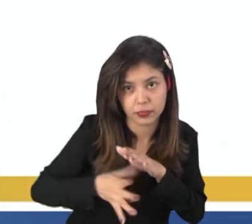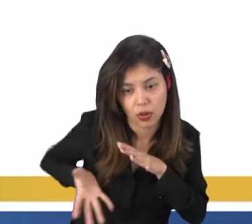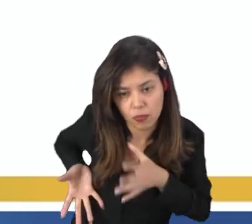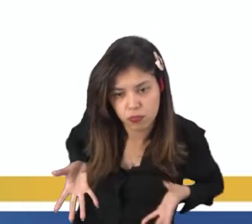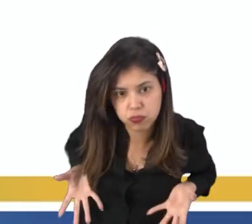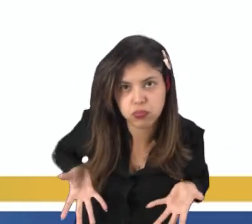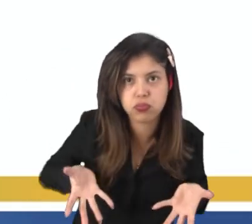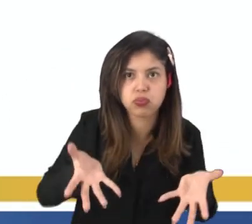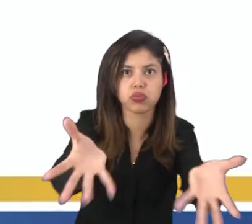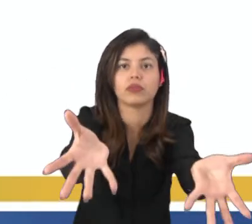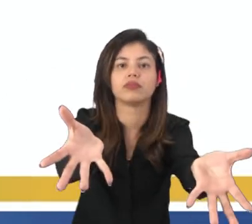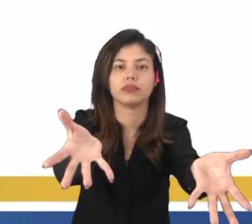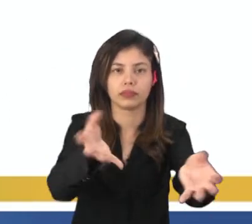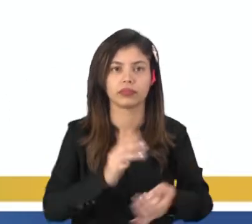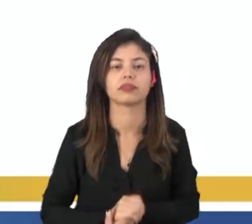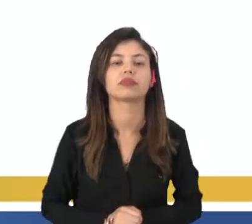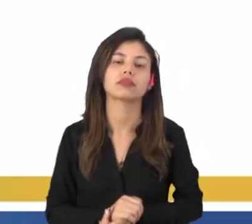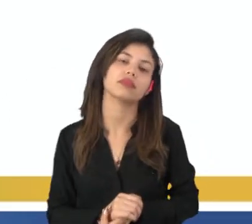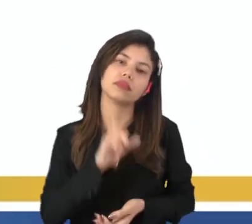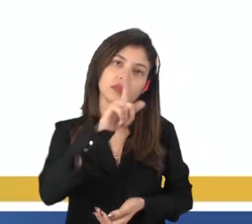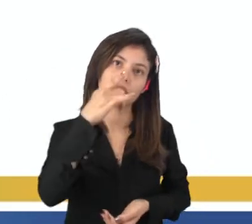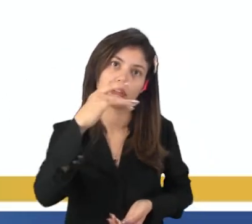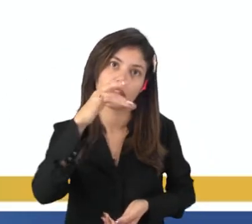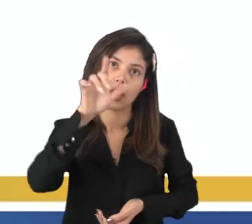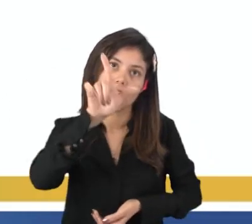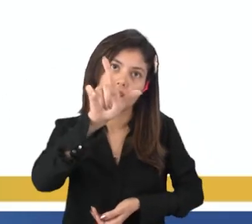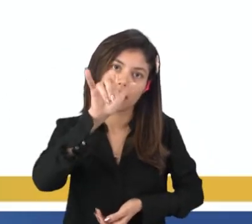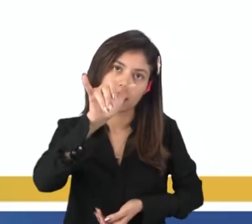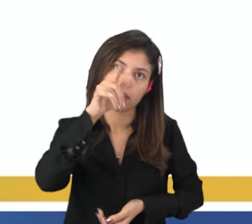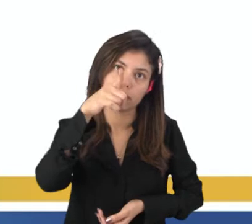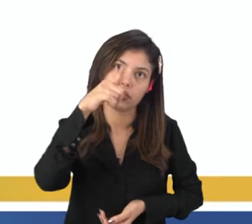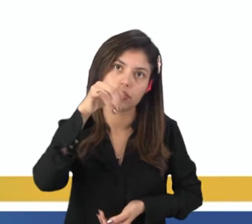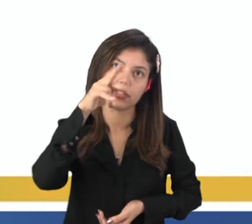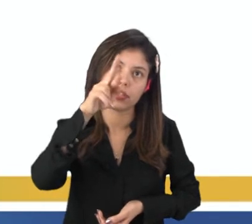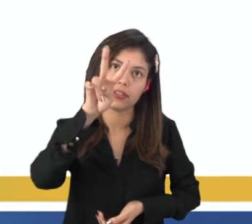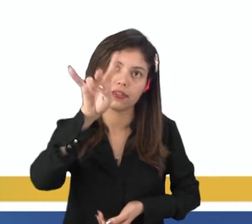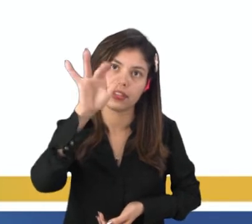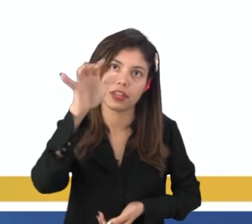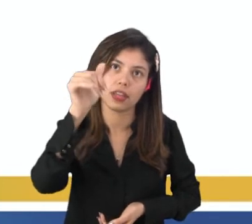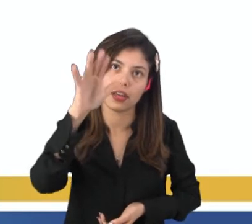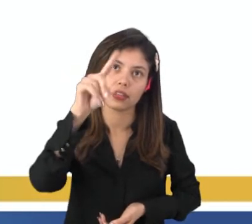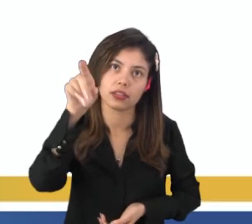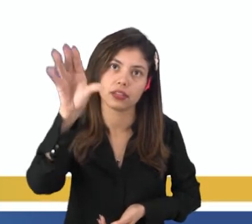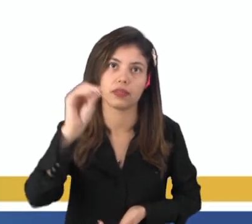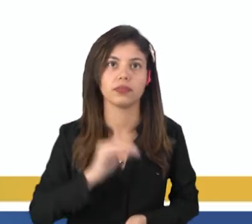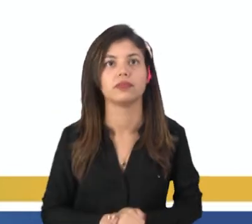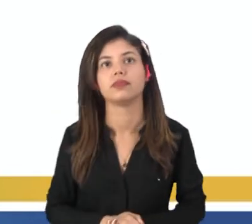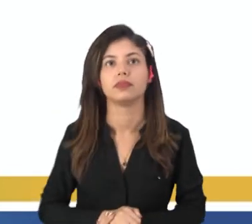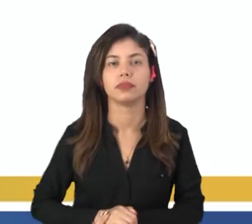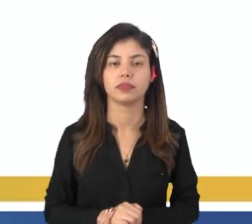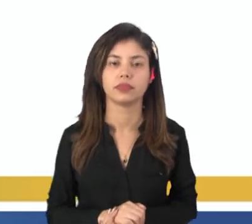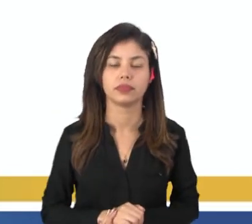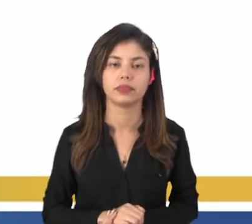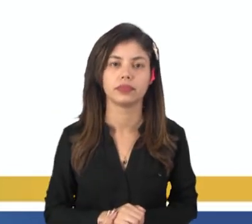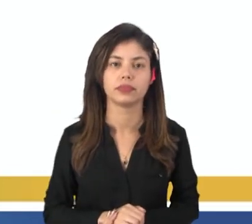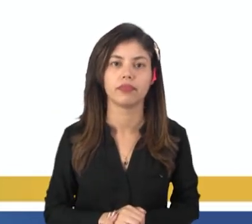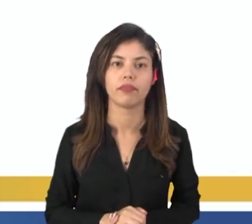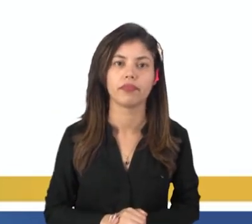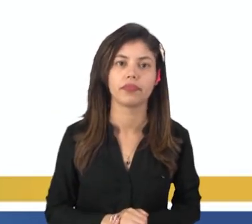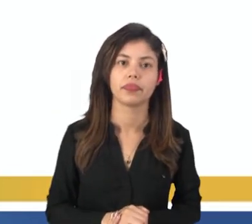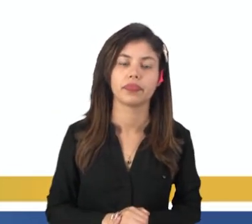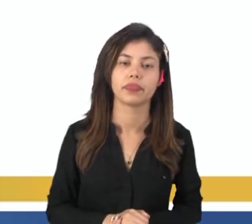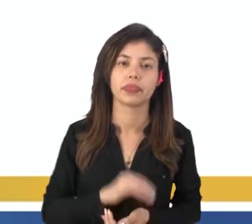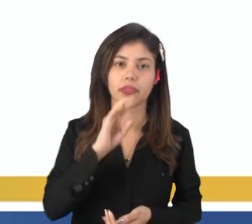arrastando todos os nutrientes. Tá? É o processo chamado de lixiviação. Então, o Cerrado sofre muito com a lixiviação. Tá? Esse